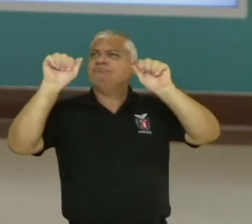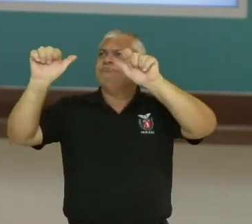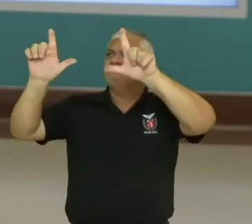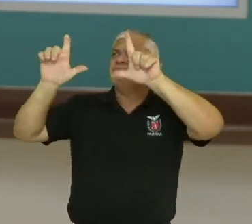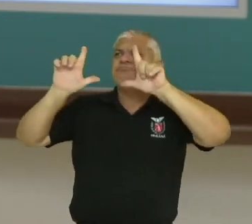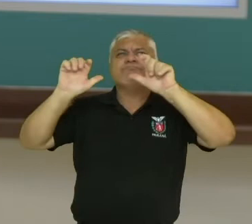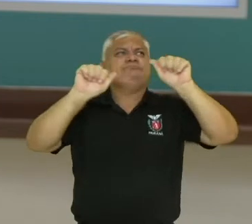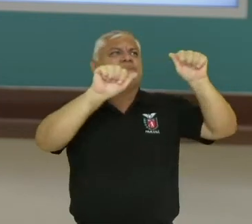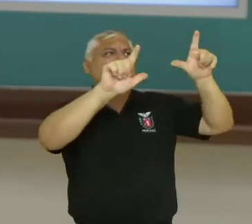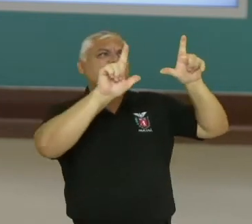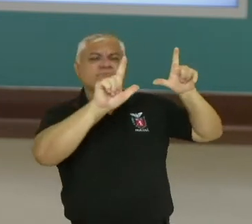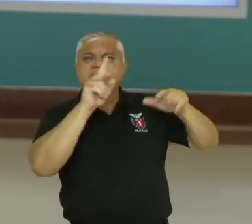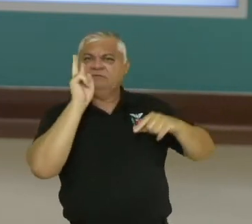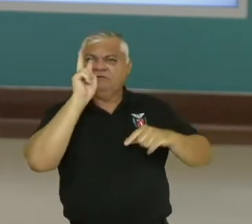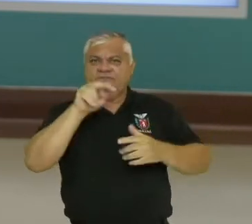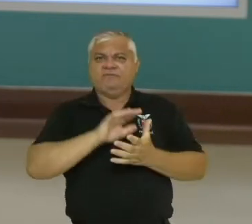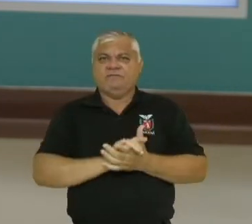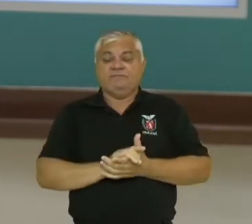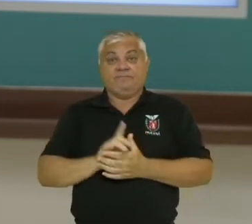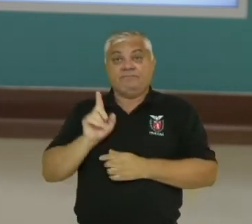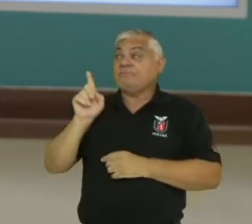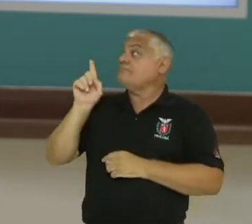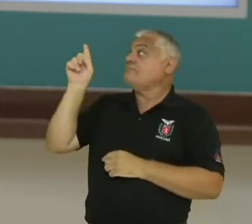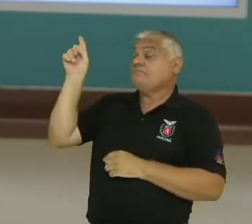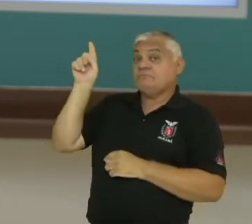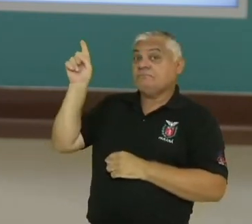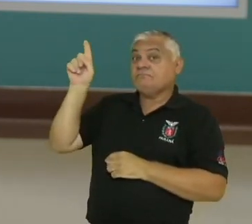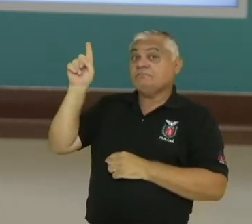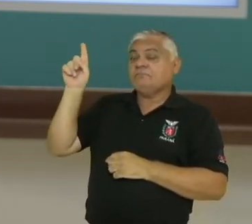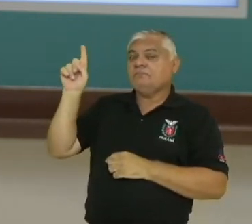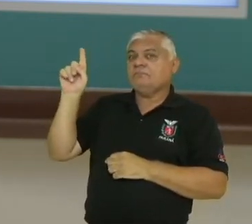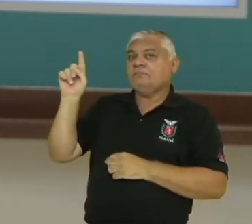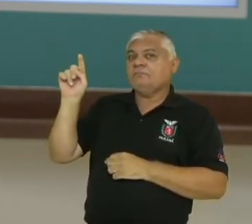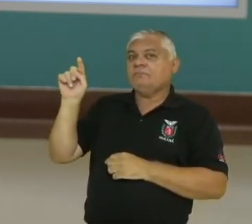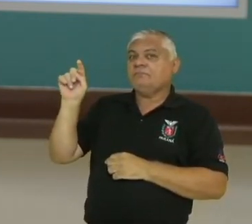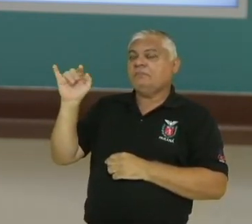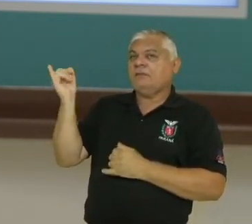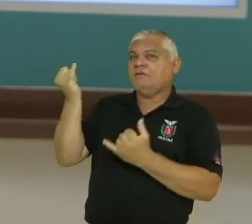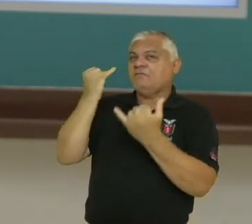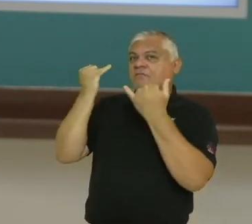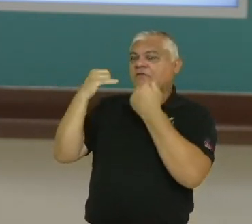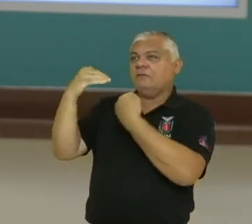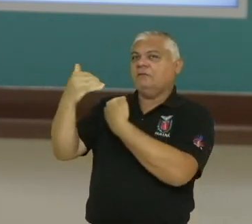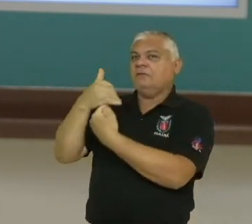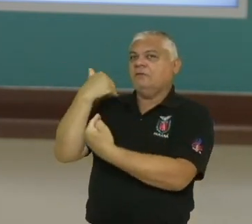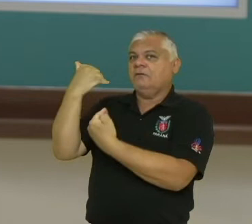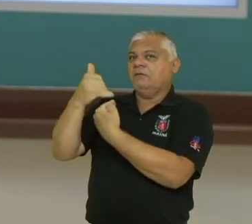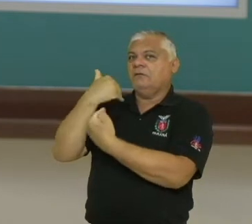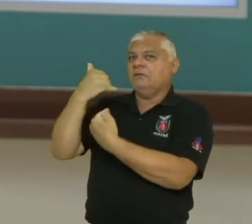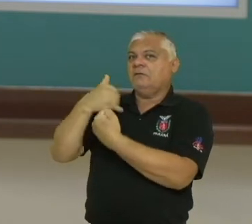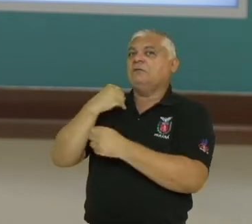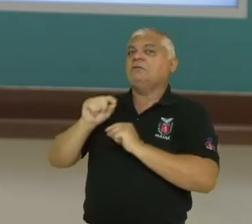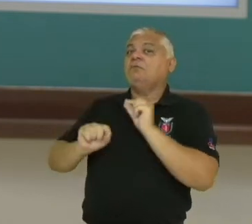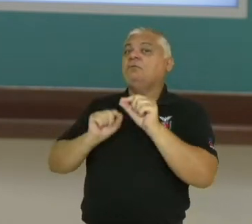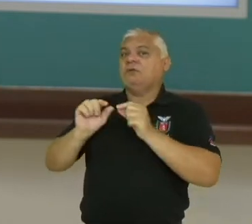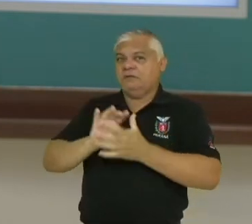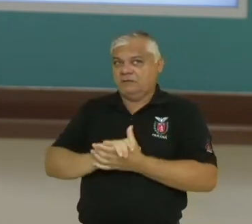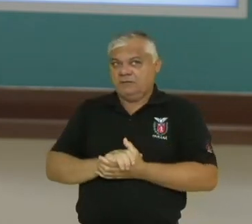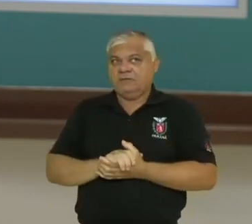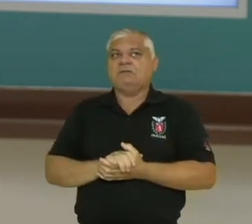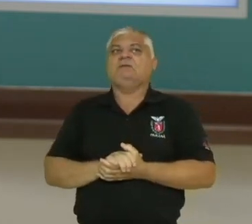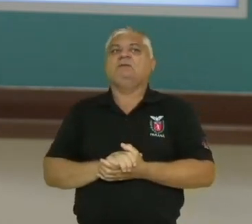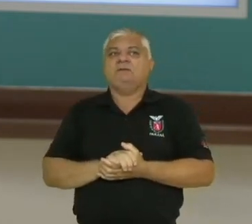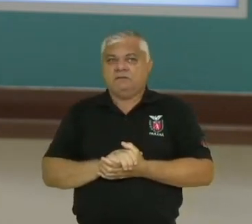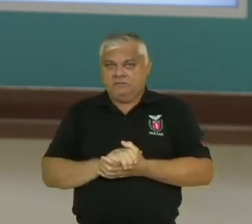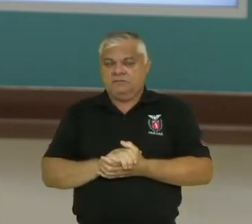cidade. Esse cartaz ele vai informar, ele vai dizer alguma coisa, como aconteceu aqui.